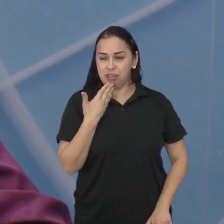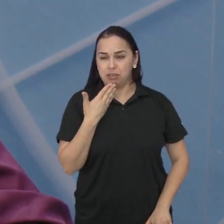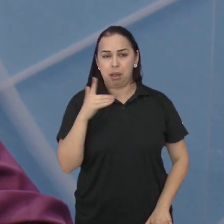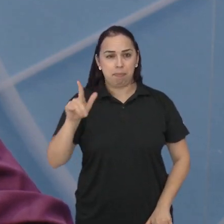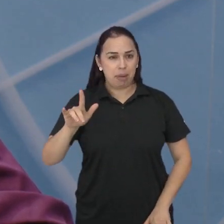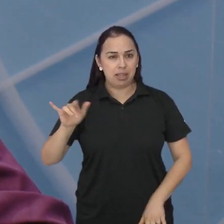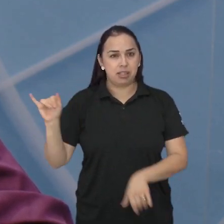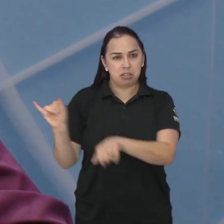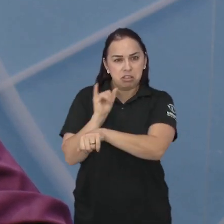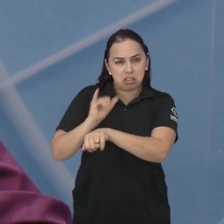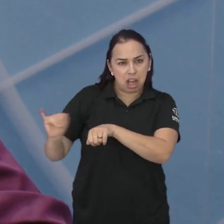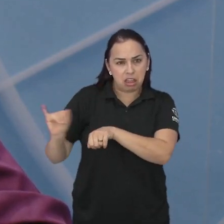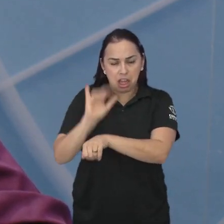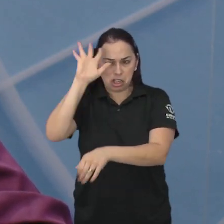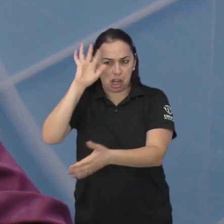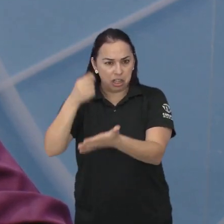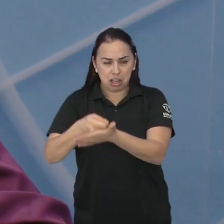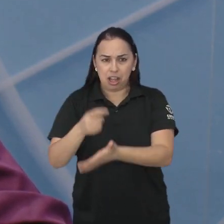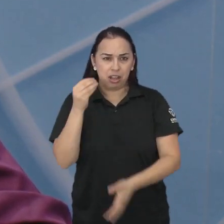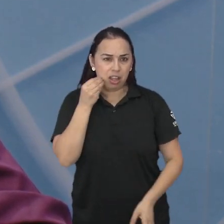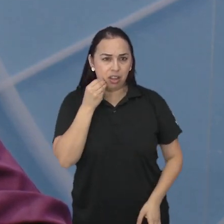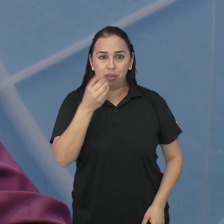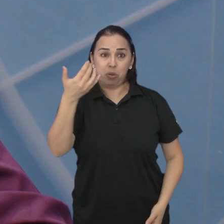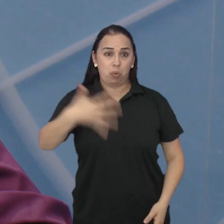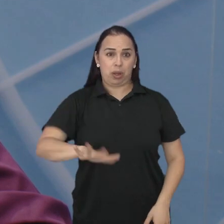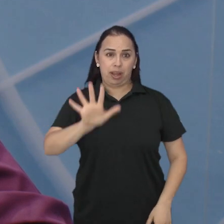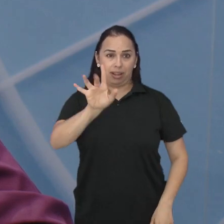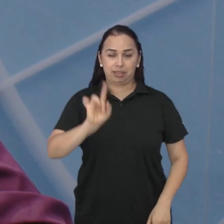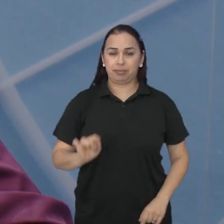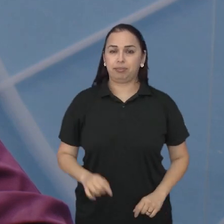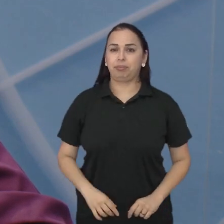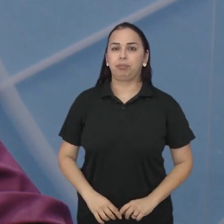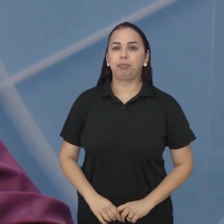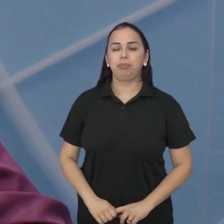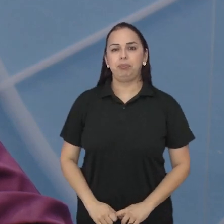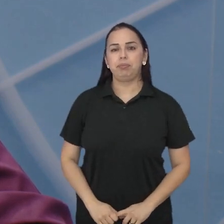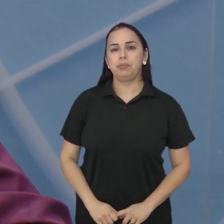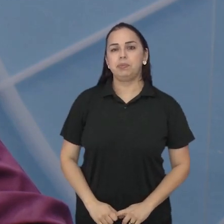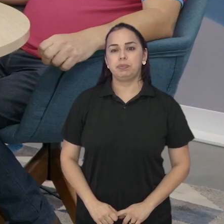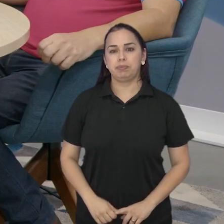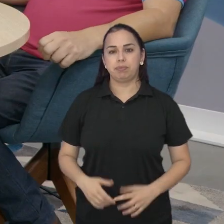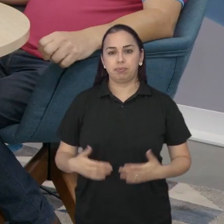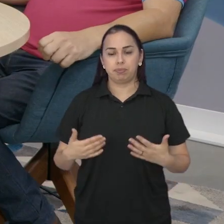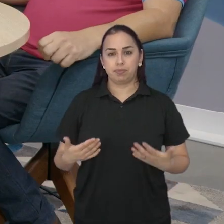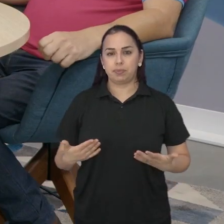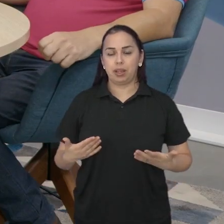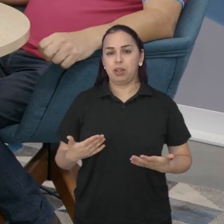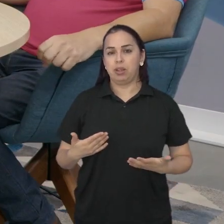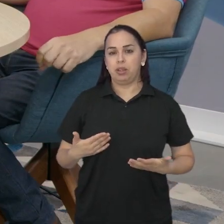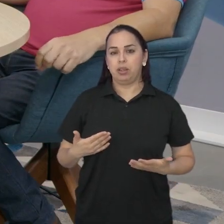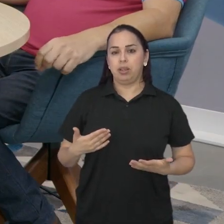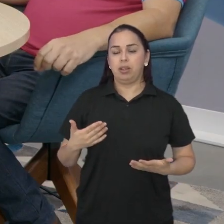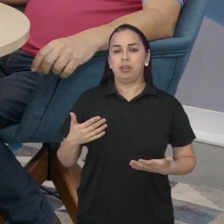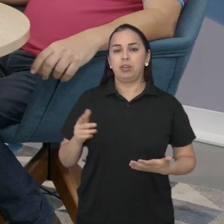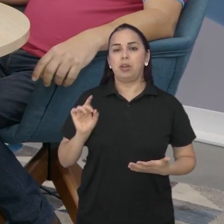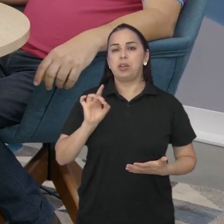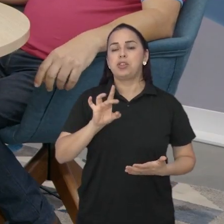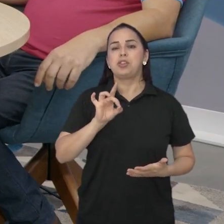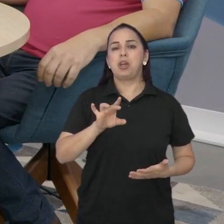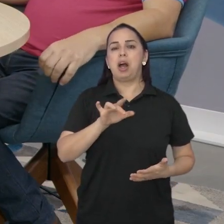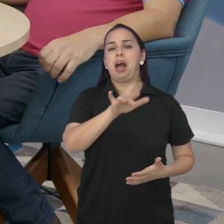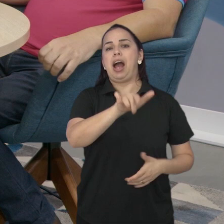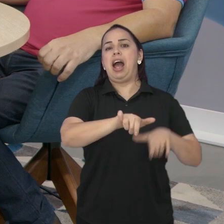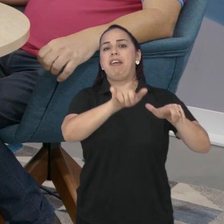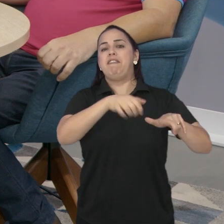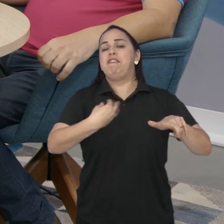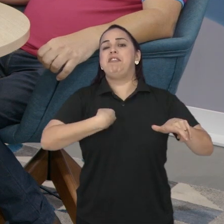achar soluções, articular isso. Todo o contexto social também, né? Não adianta falar ele tá ali, né? Porque